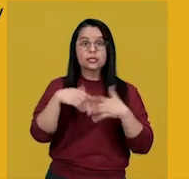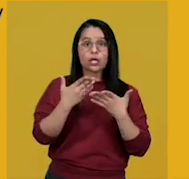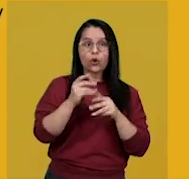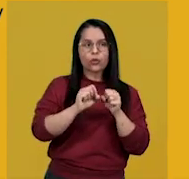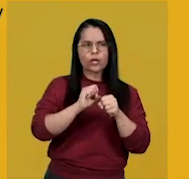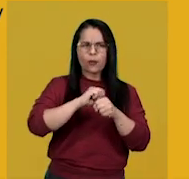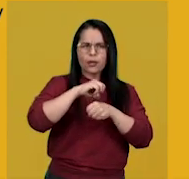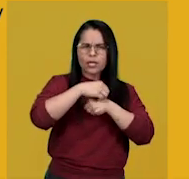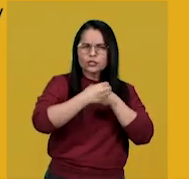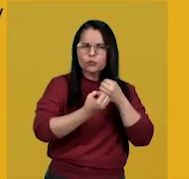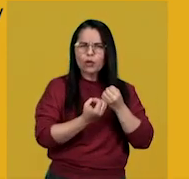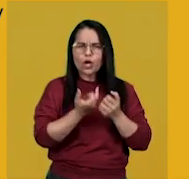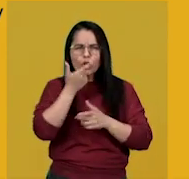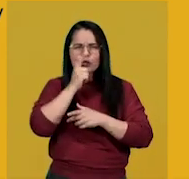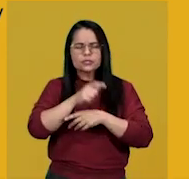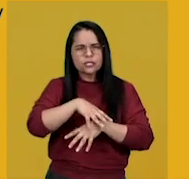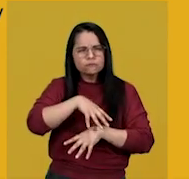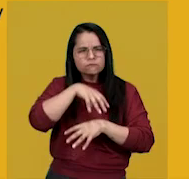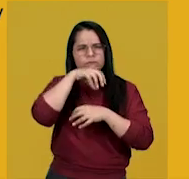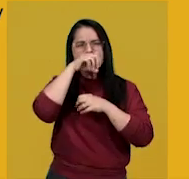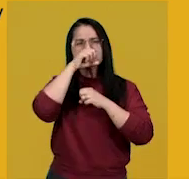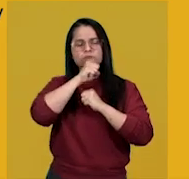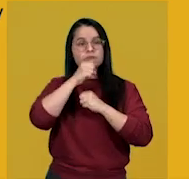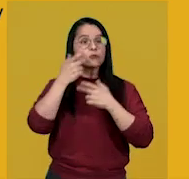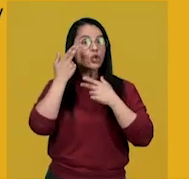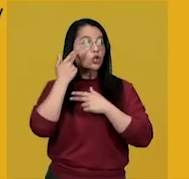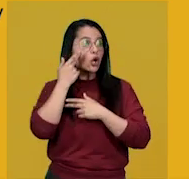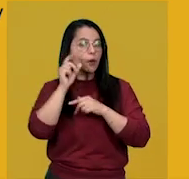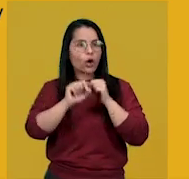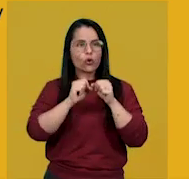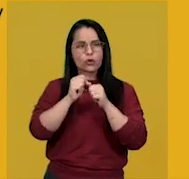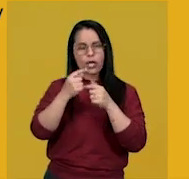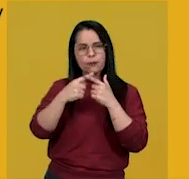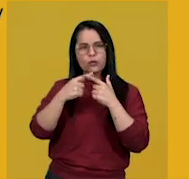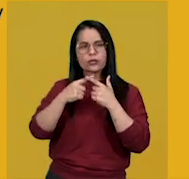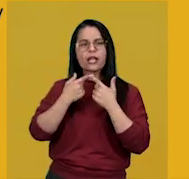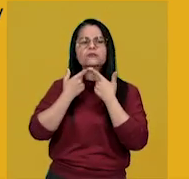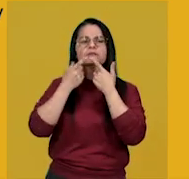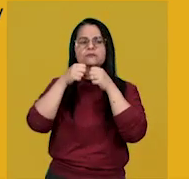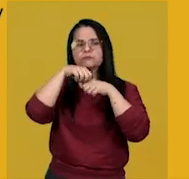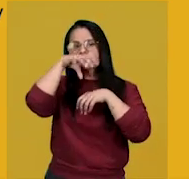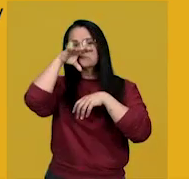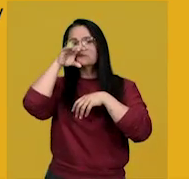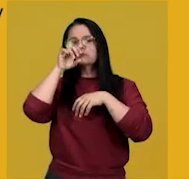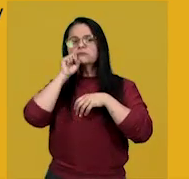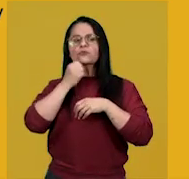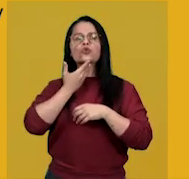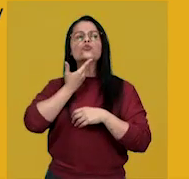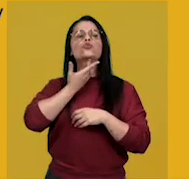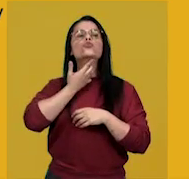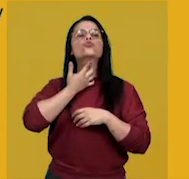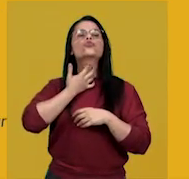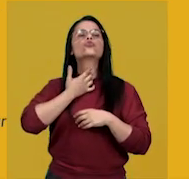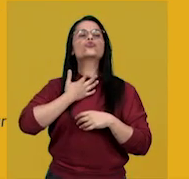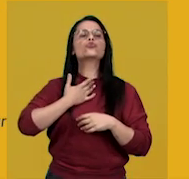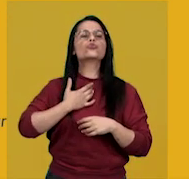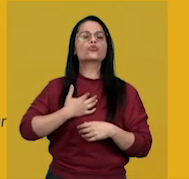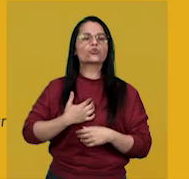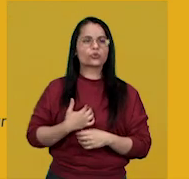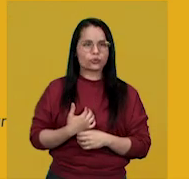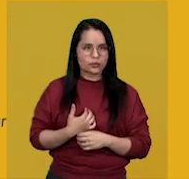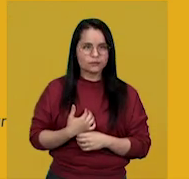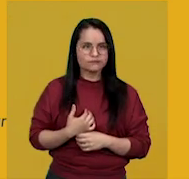moléculas, conseguimos respirar normalmente, pois elas lubrificam nossas vias aéreas superiores. Muito